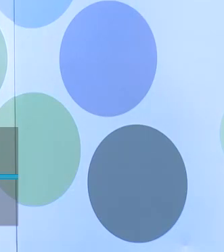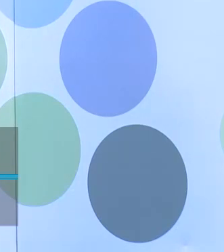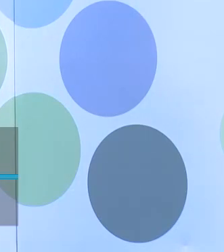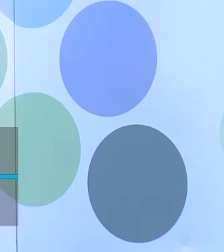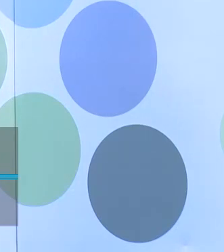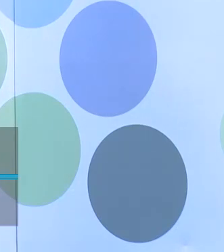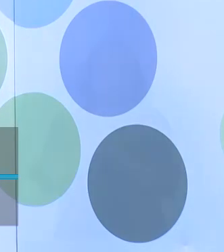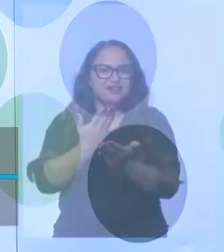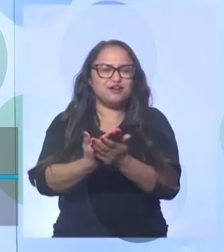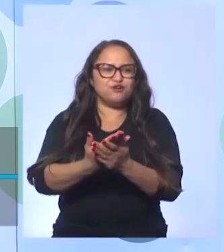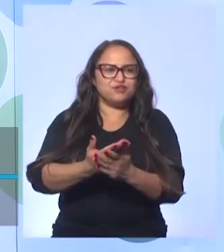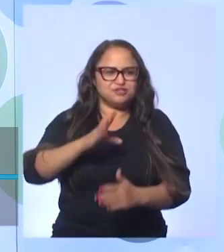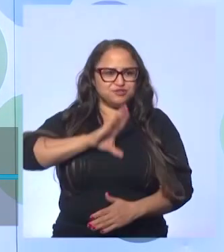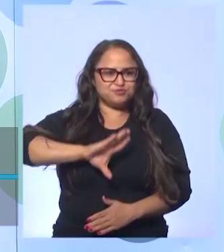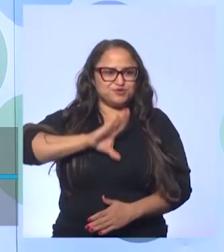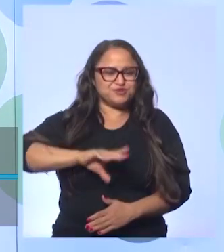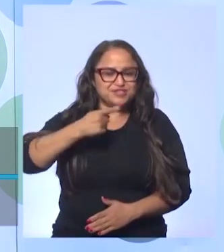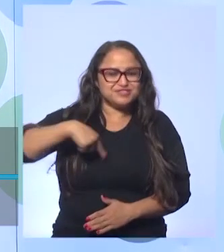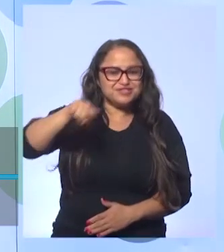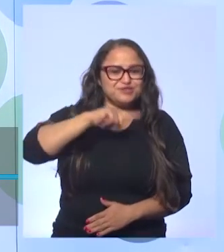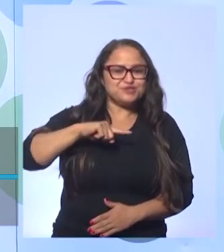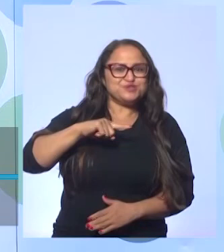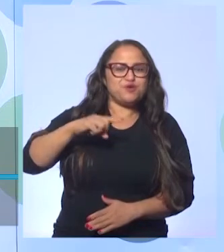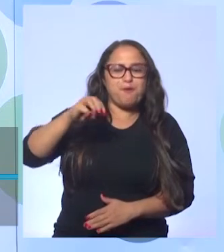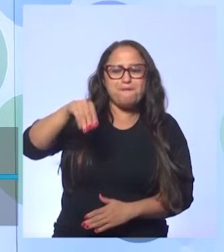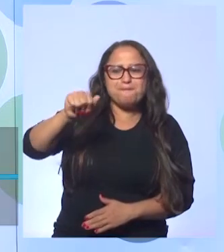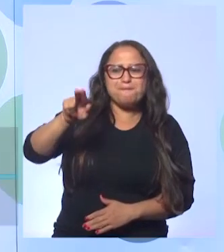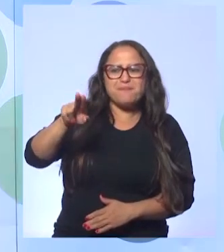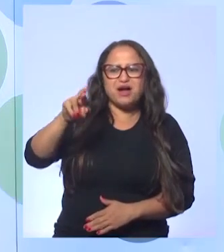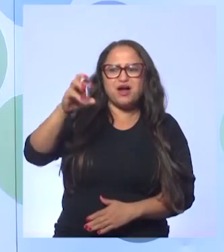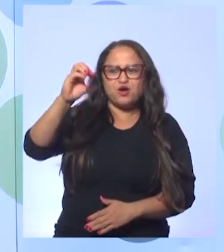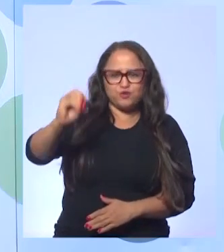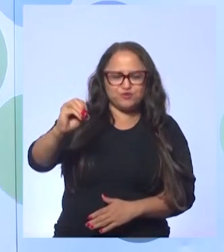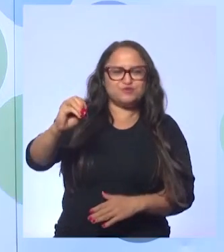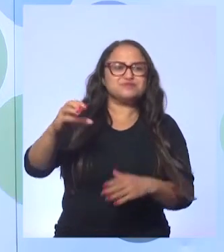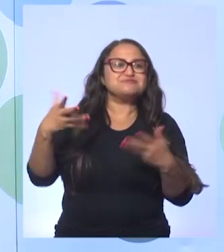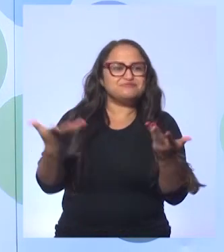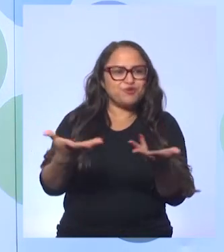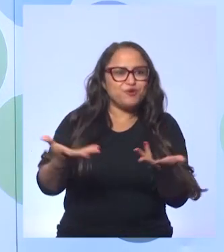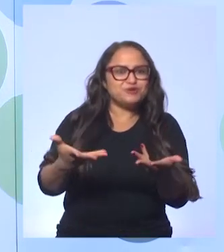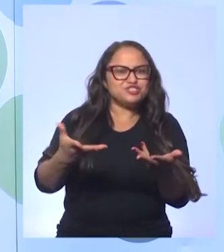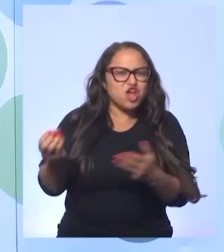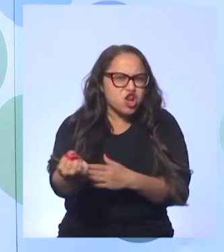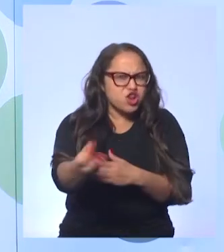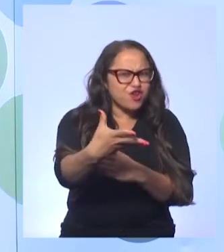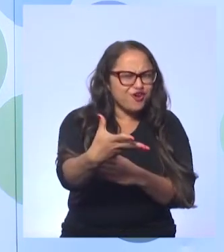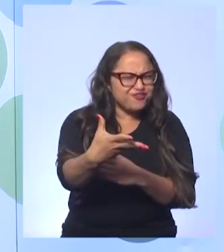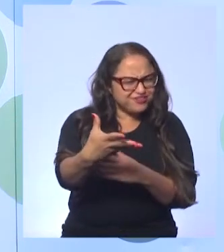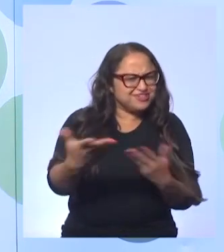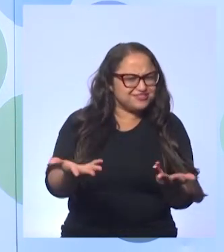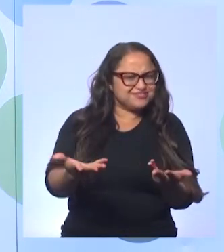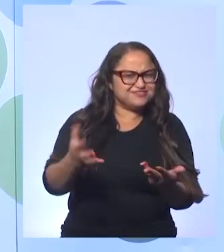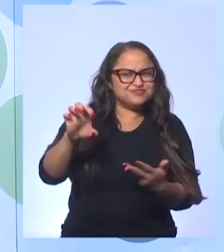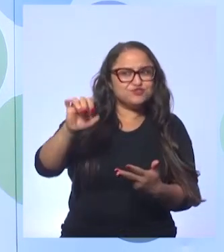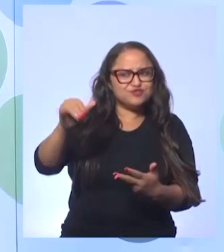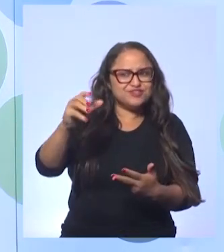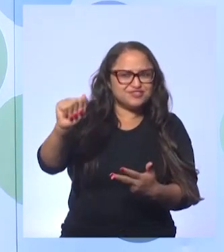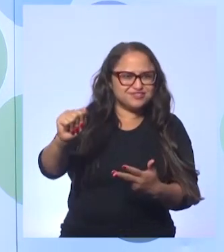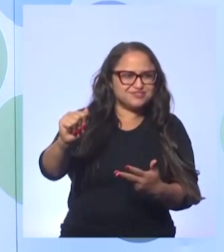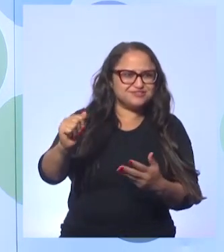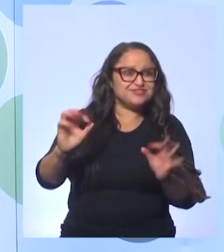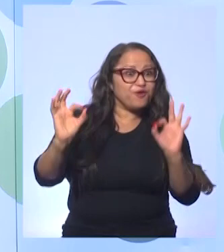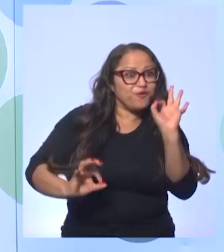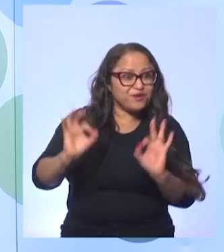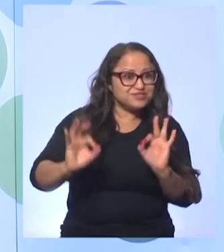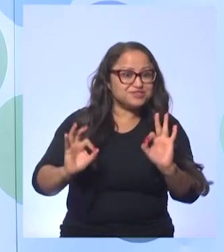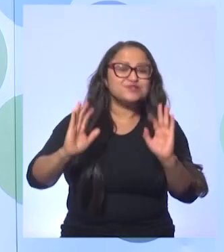língua portuguesa. Eu sou o professor Mauro Marcel e estarei com vocês na aula de hoje, aula inédita para vocês. E aí,